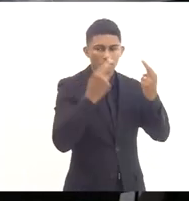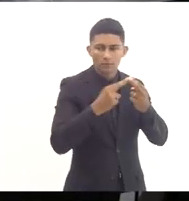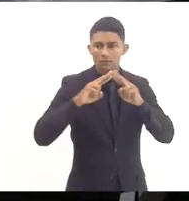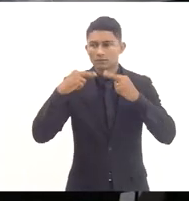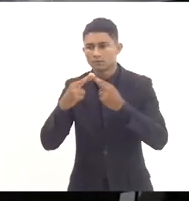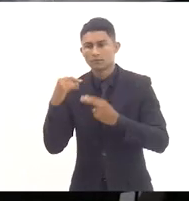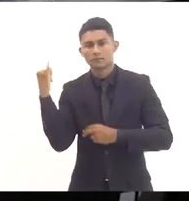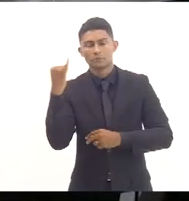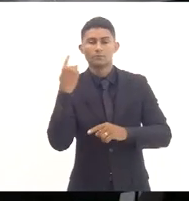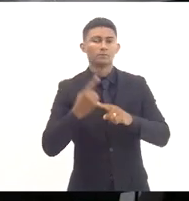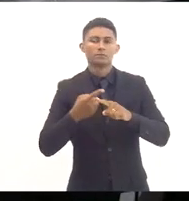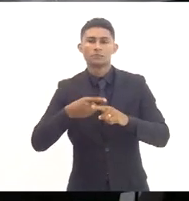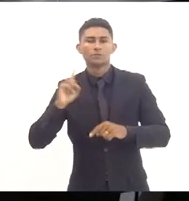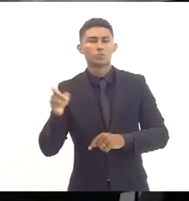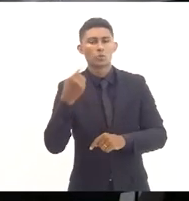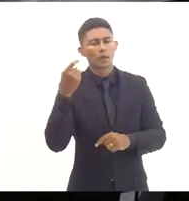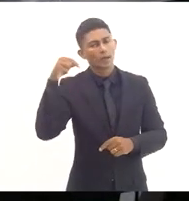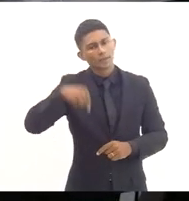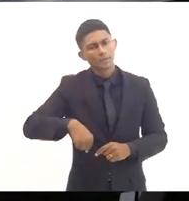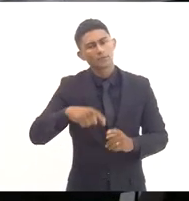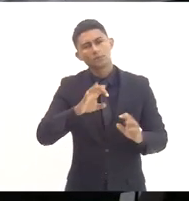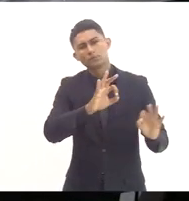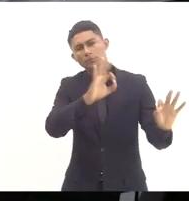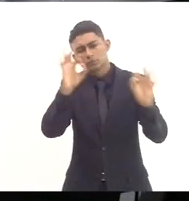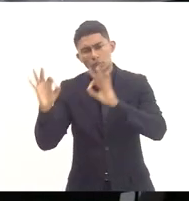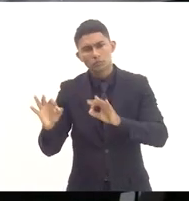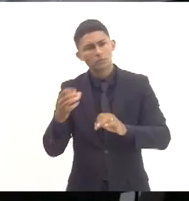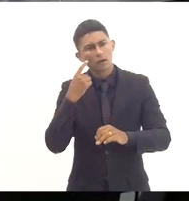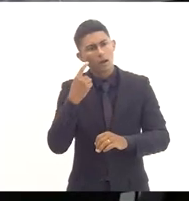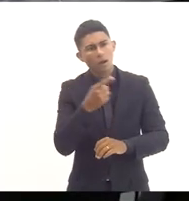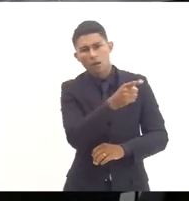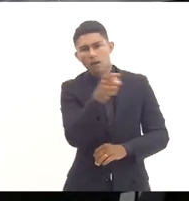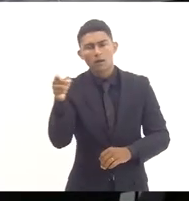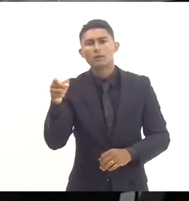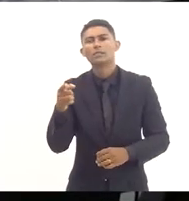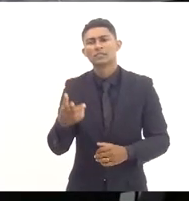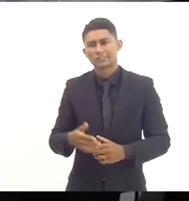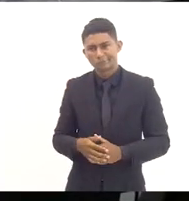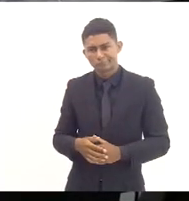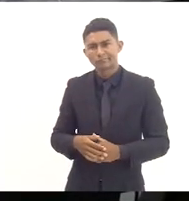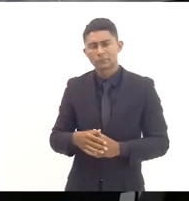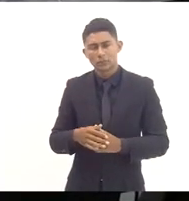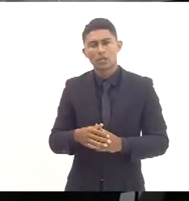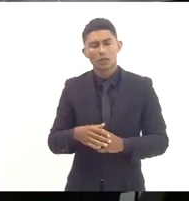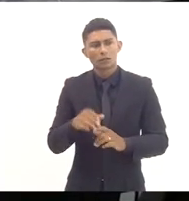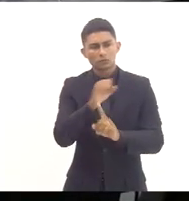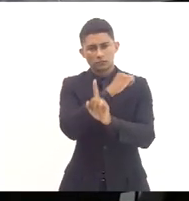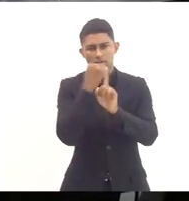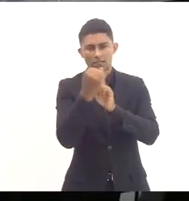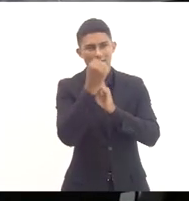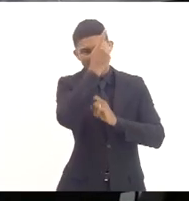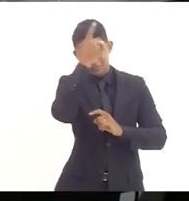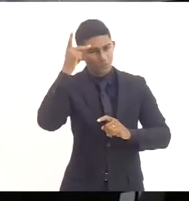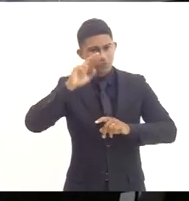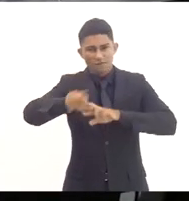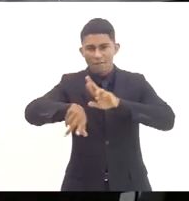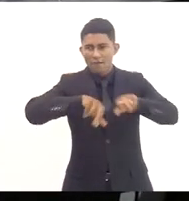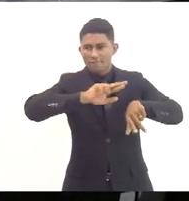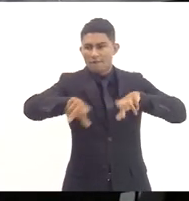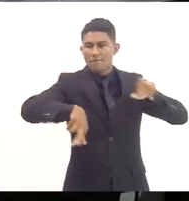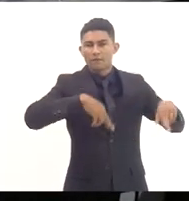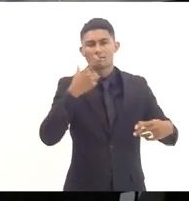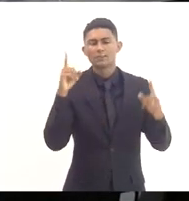aqui nós assistimos vários depoimentos de de várias de várias camadas da sociedade que tem a sua